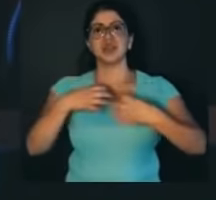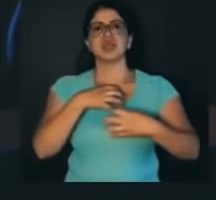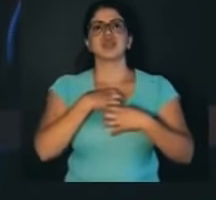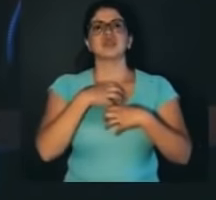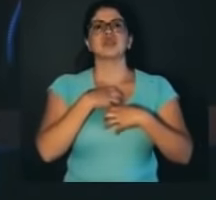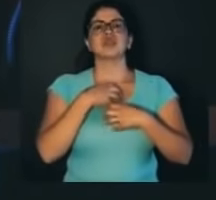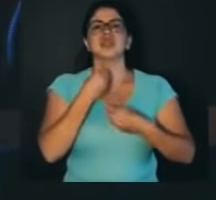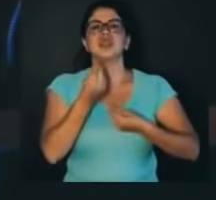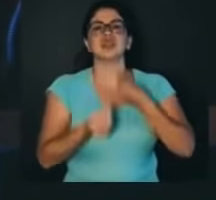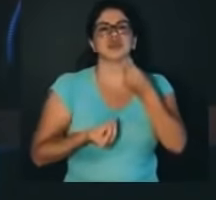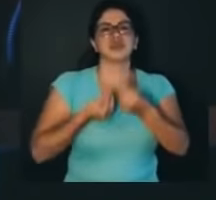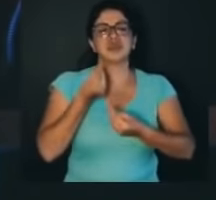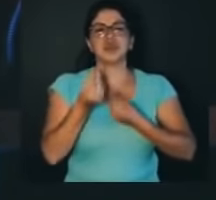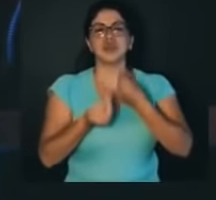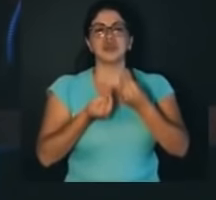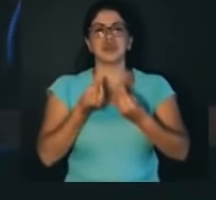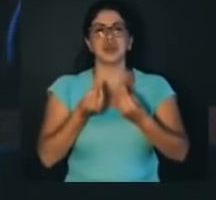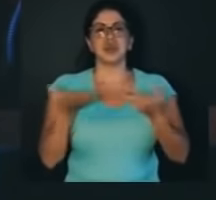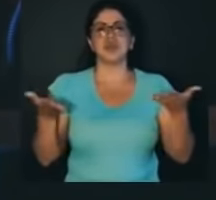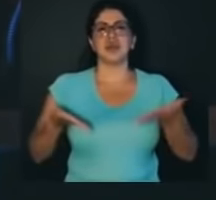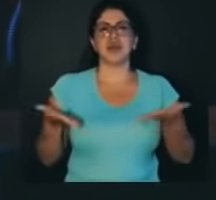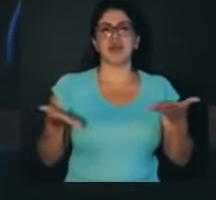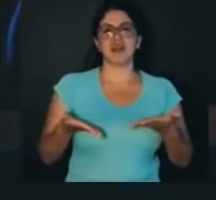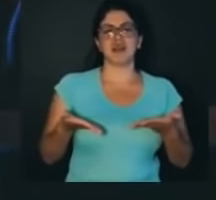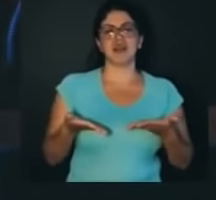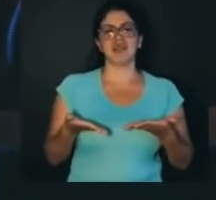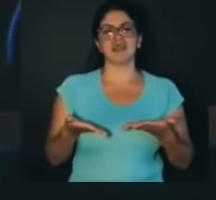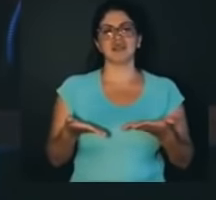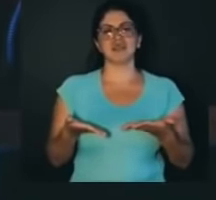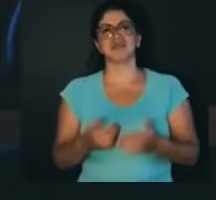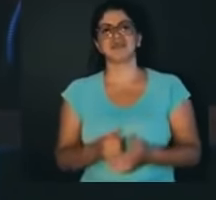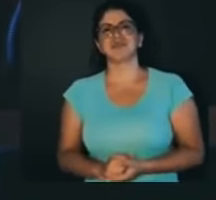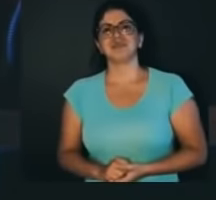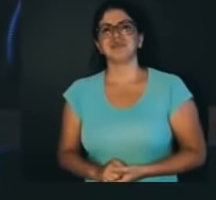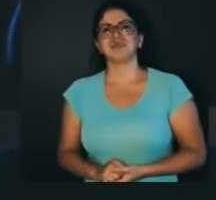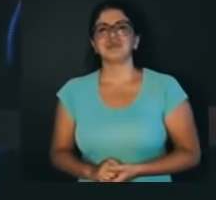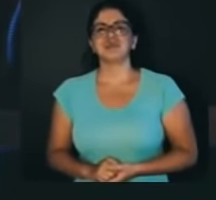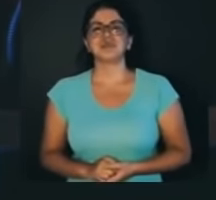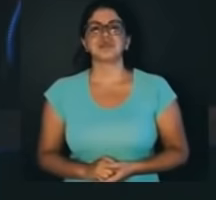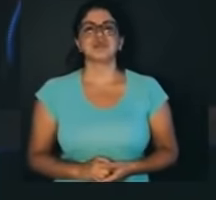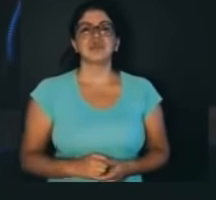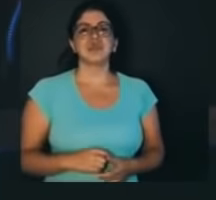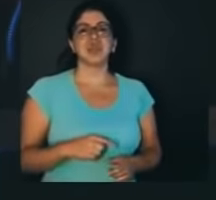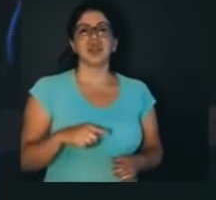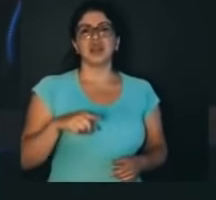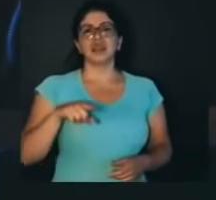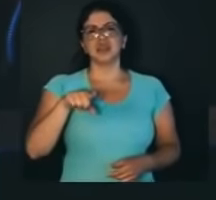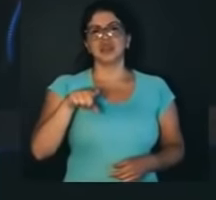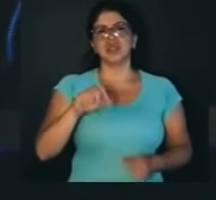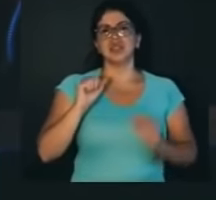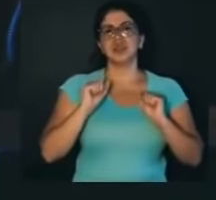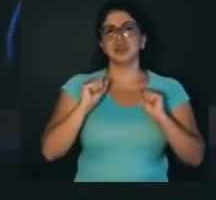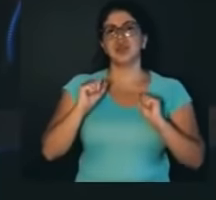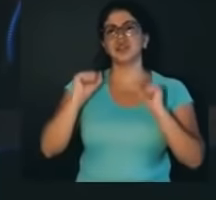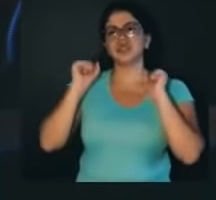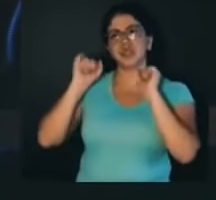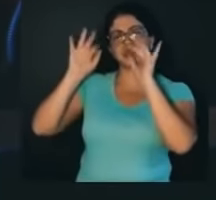pessoa, porque isso pode destruí-la ou então abençoar a vida